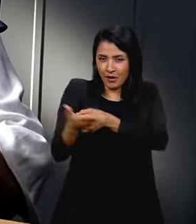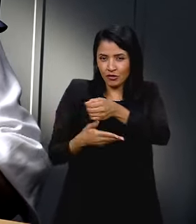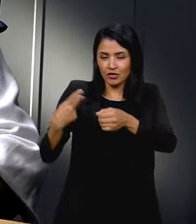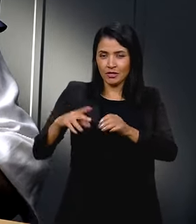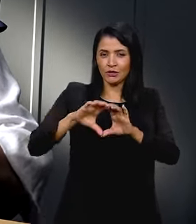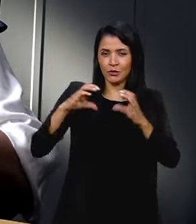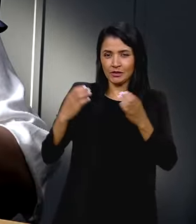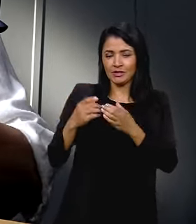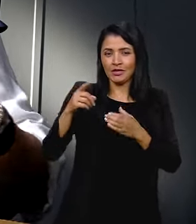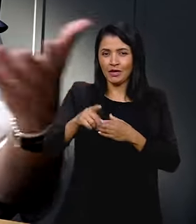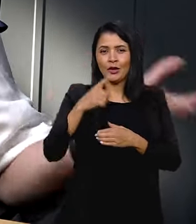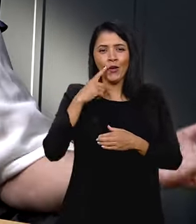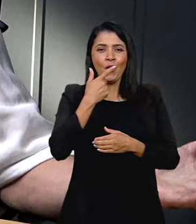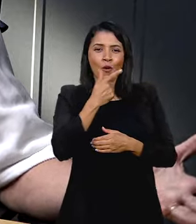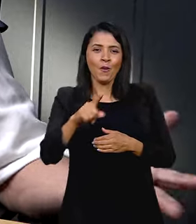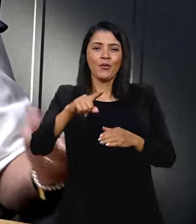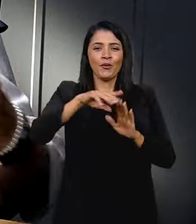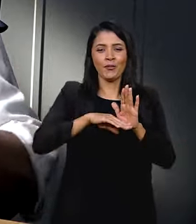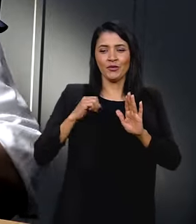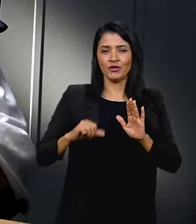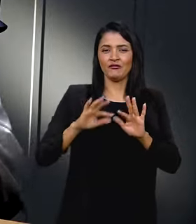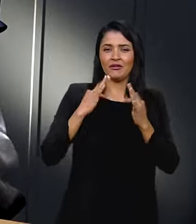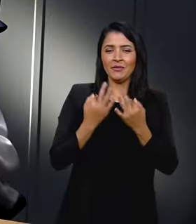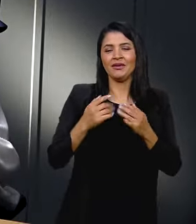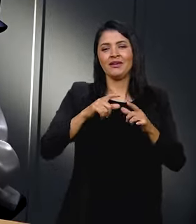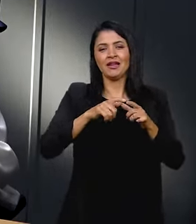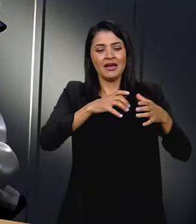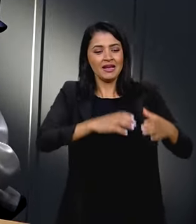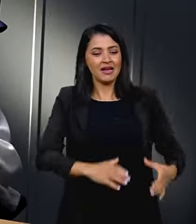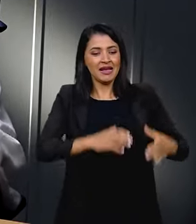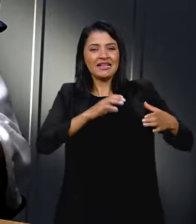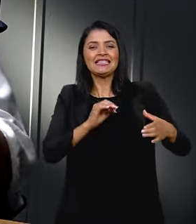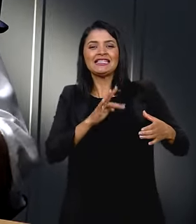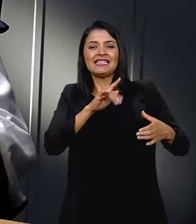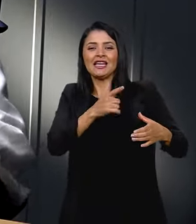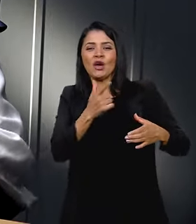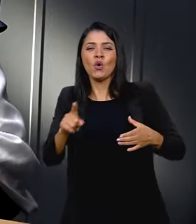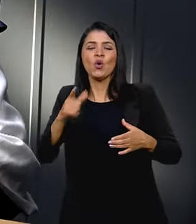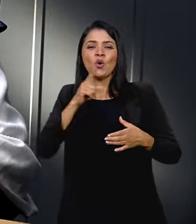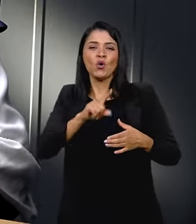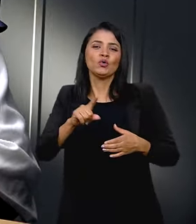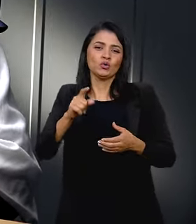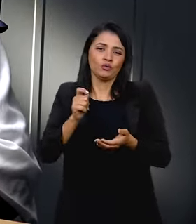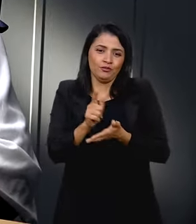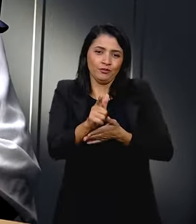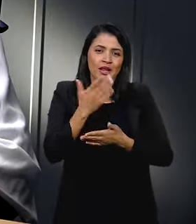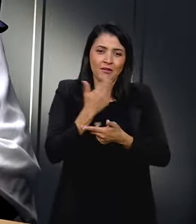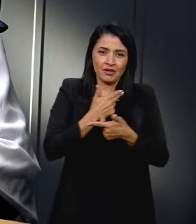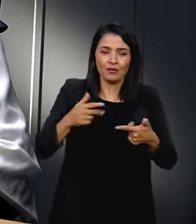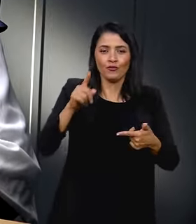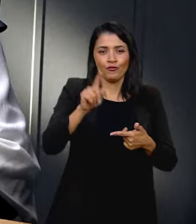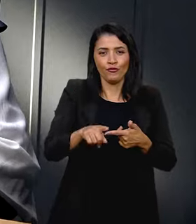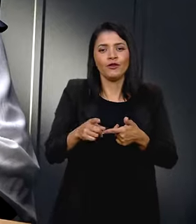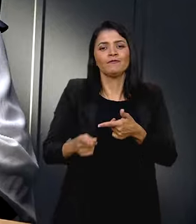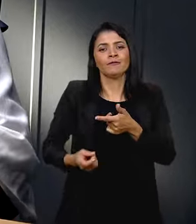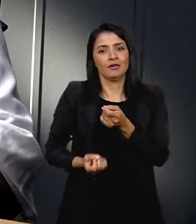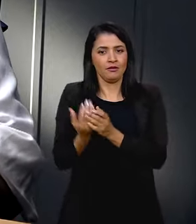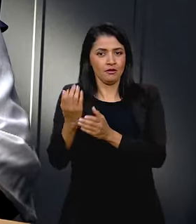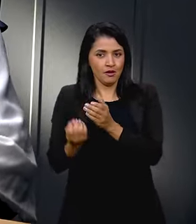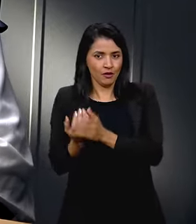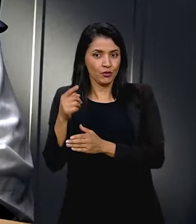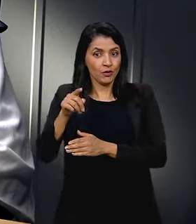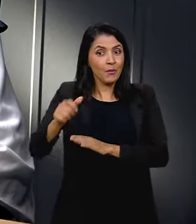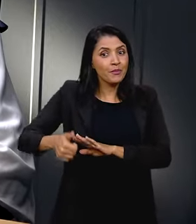como Bolsa Família o programa de cisternas o programa de aquisição de alimentos da Agricultura Familiar foram criados Então esse foi o